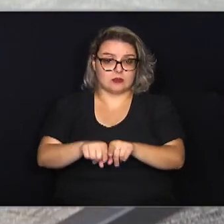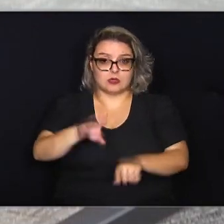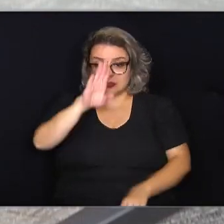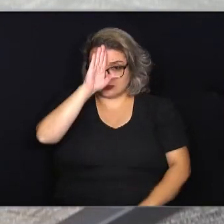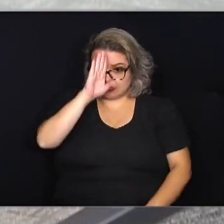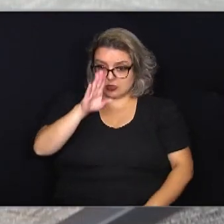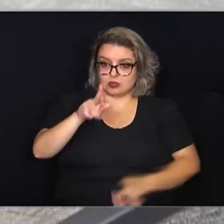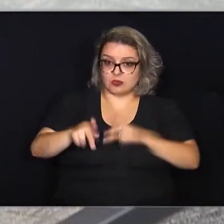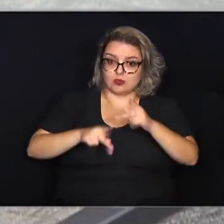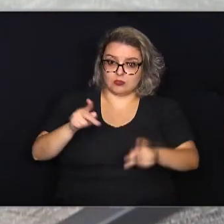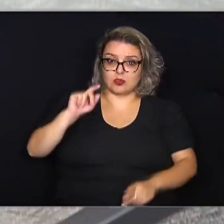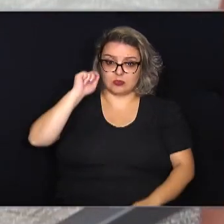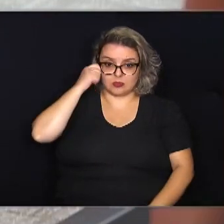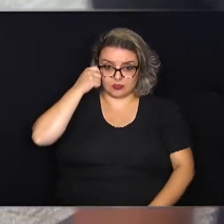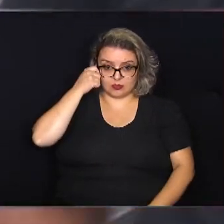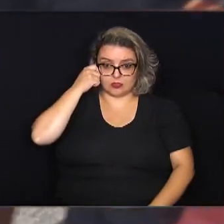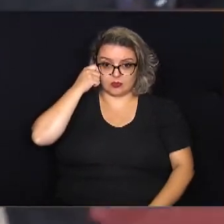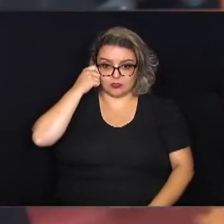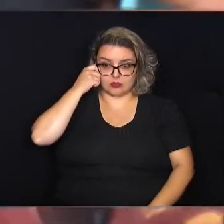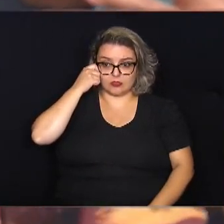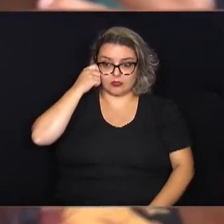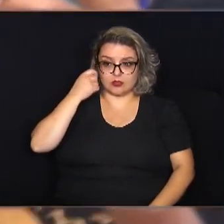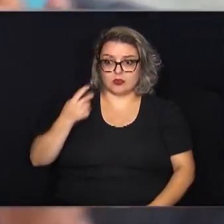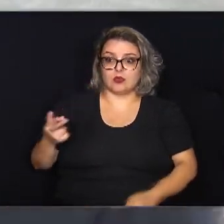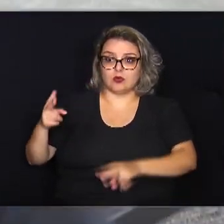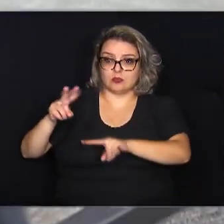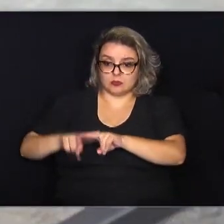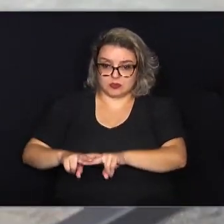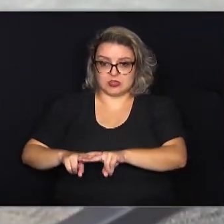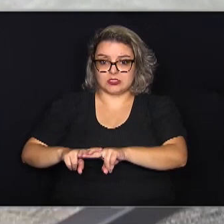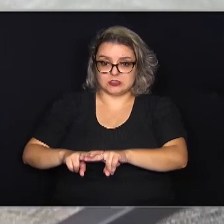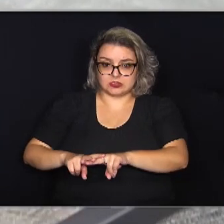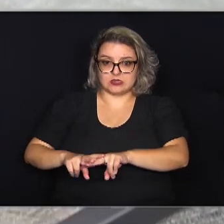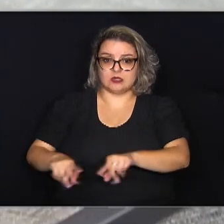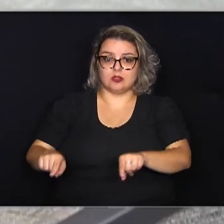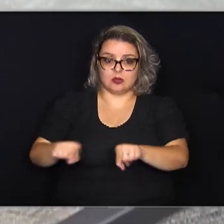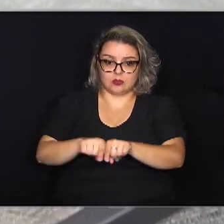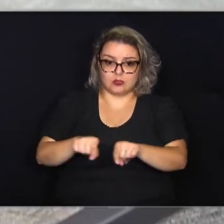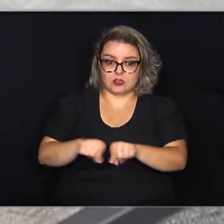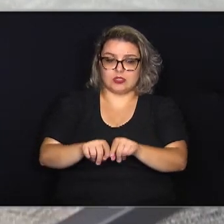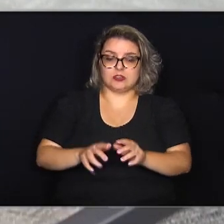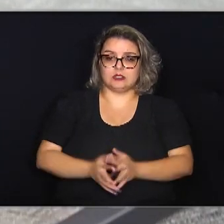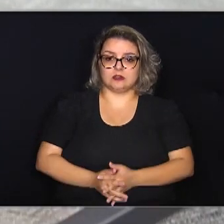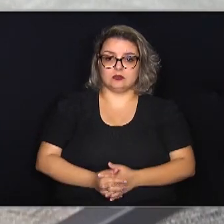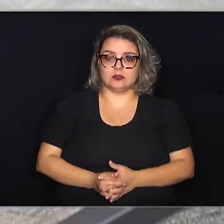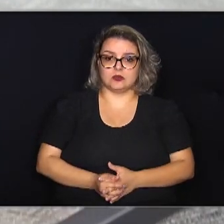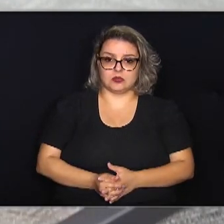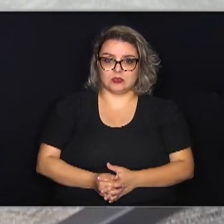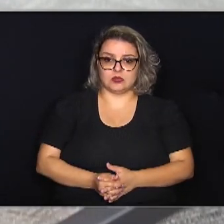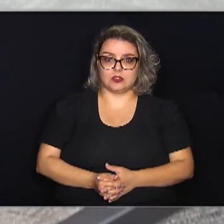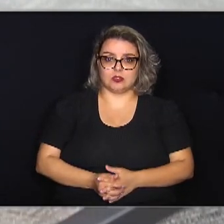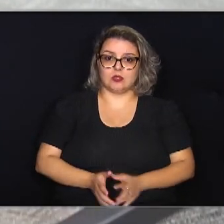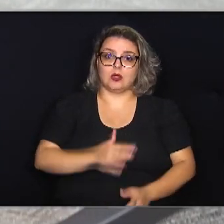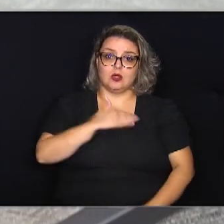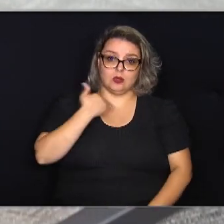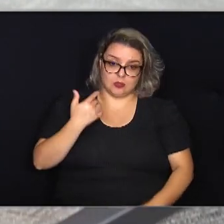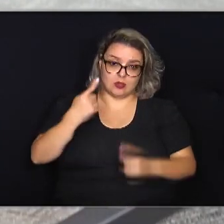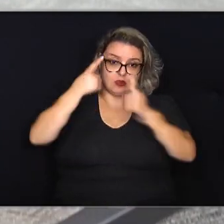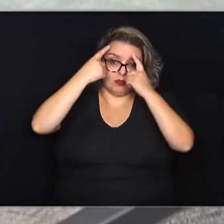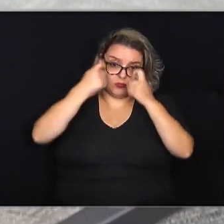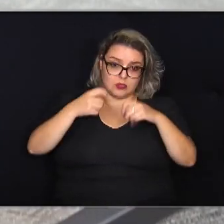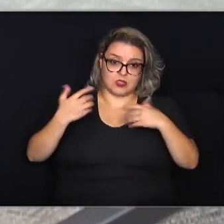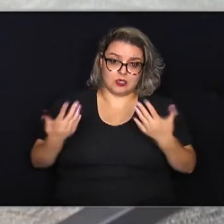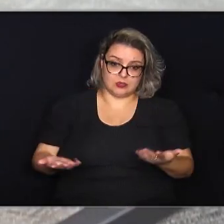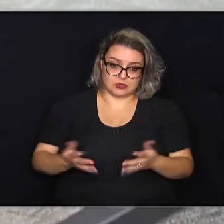população negra, tanto com o encarceramento, né, como também com a morte, com a violência.